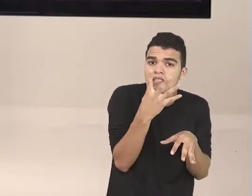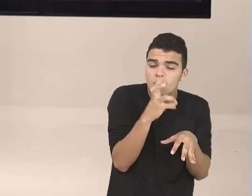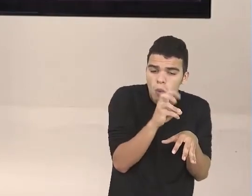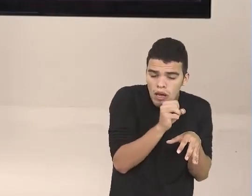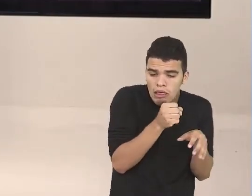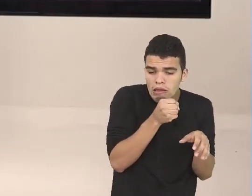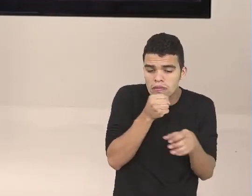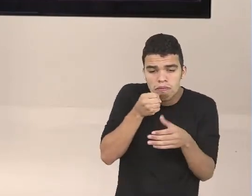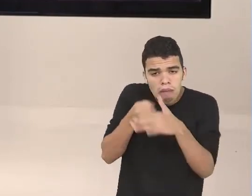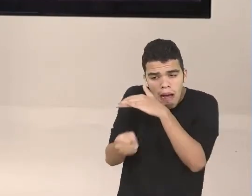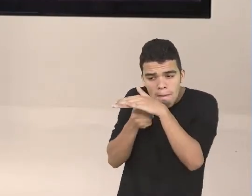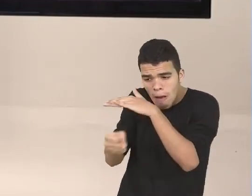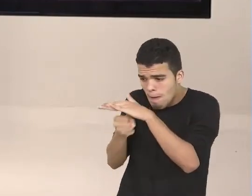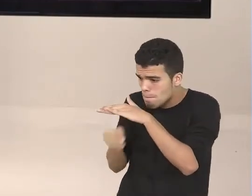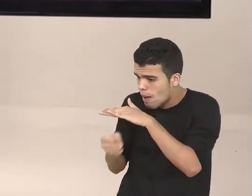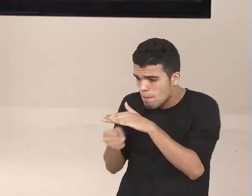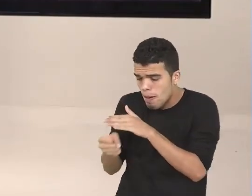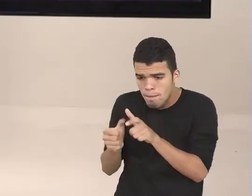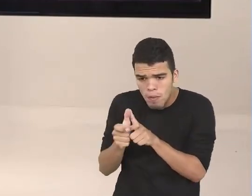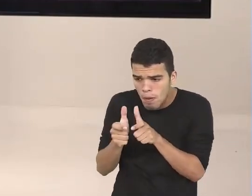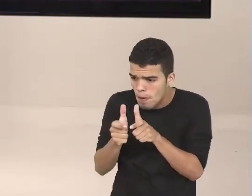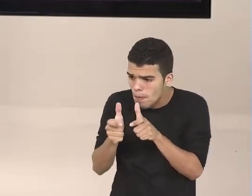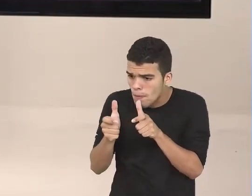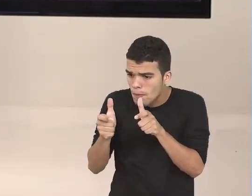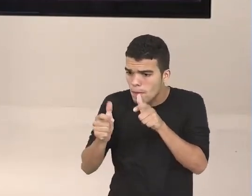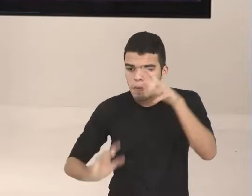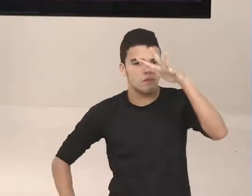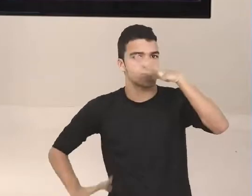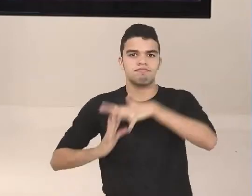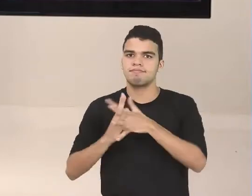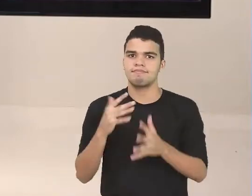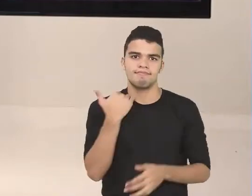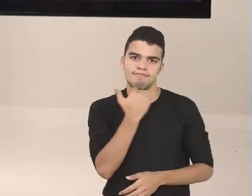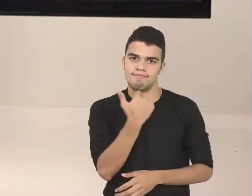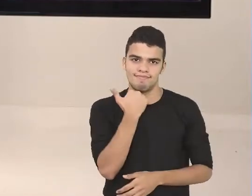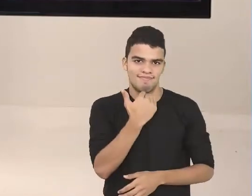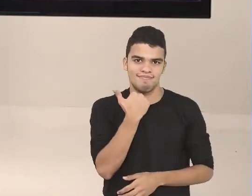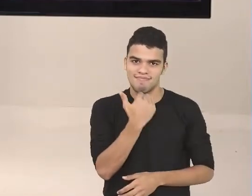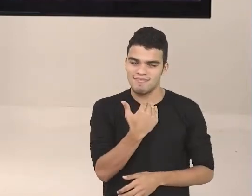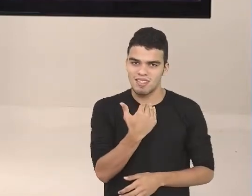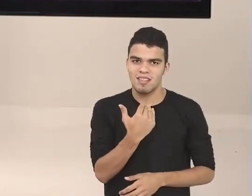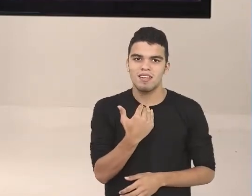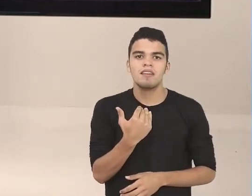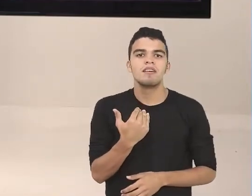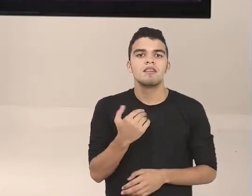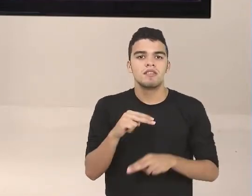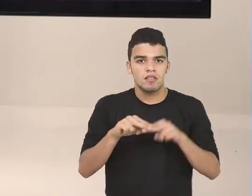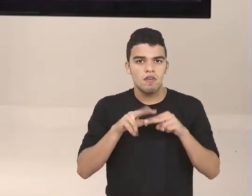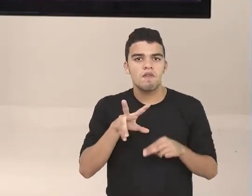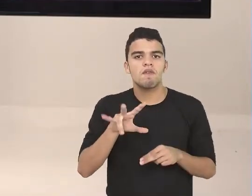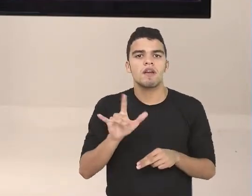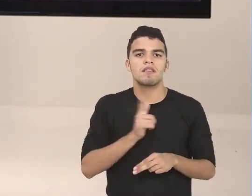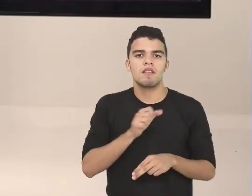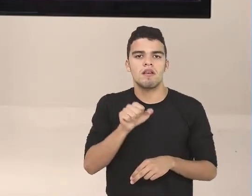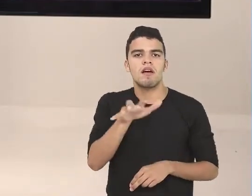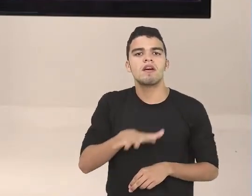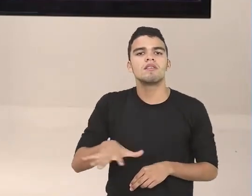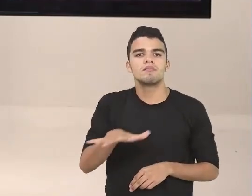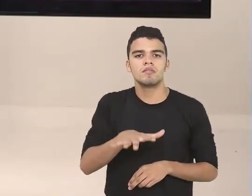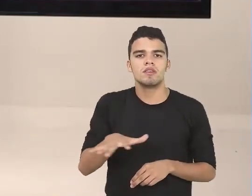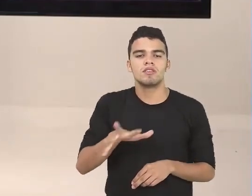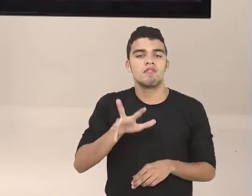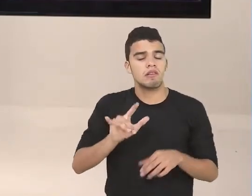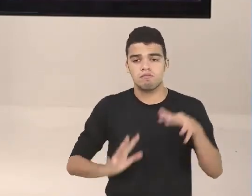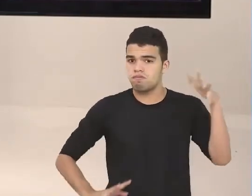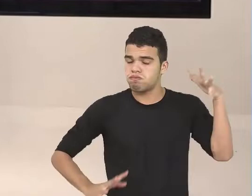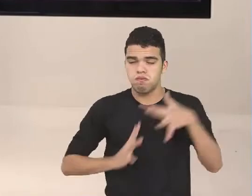os equipamentos necessários para tratar os doentes, e assim você vai criando um ambiente propício a entrar em colapso, ou